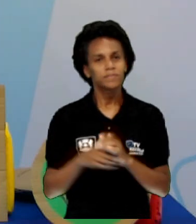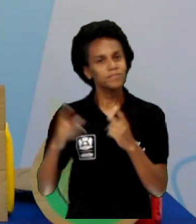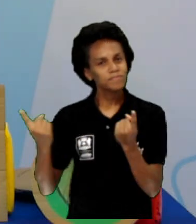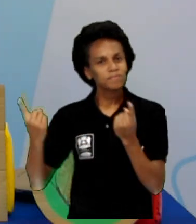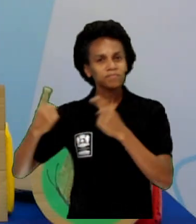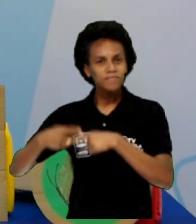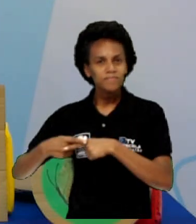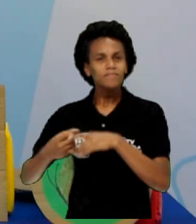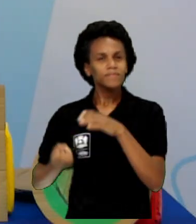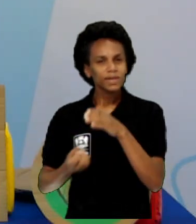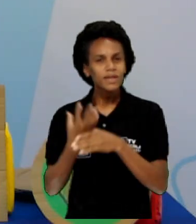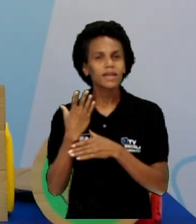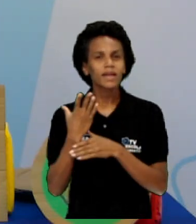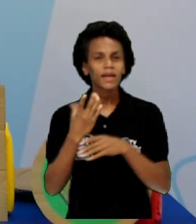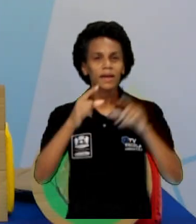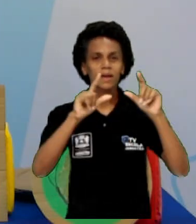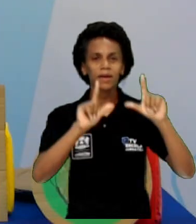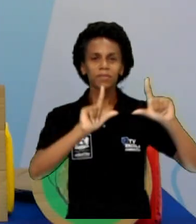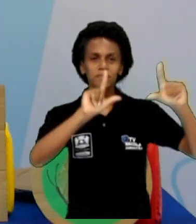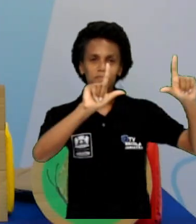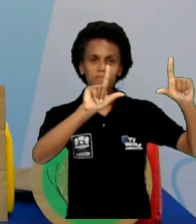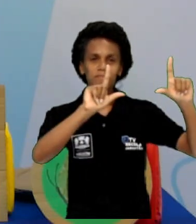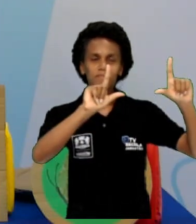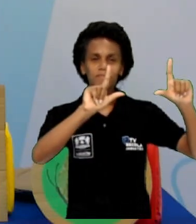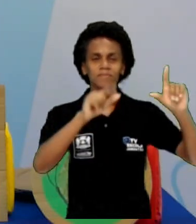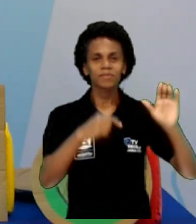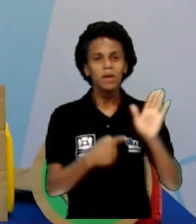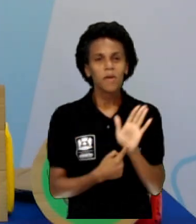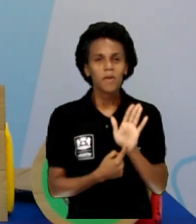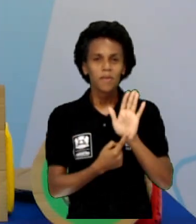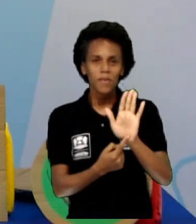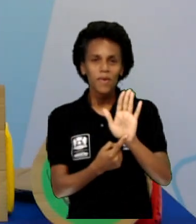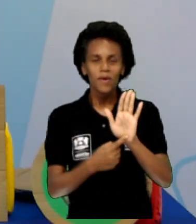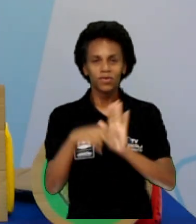sua moldura e façam uma exposição aí das suas obras.